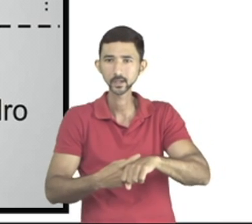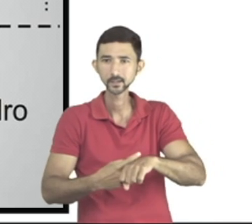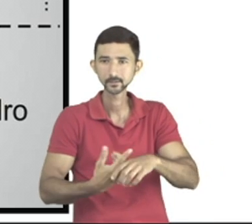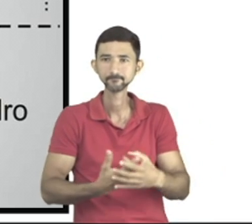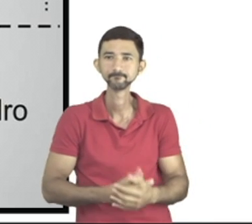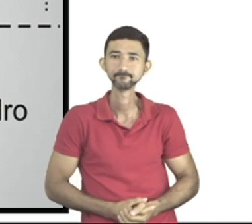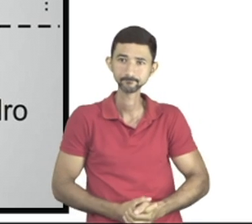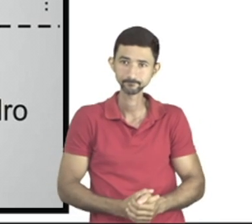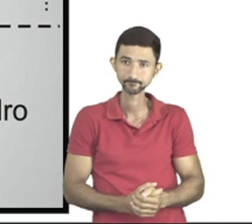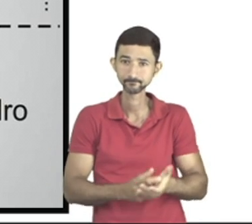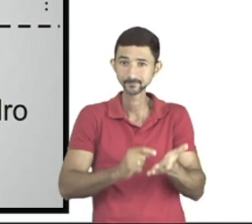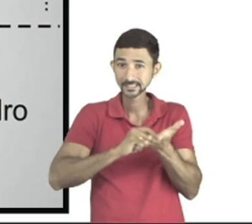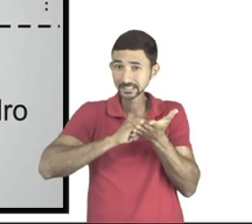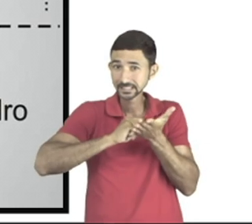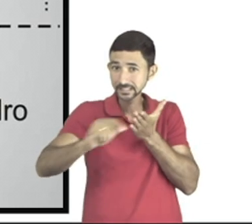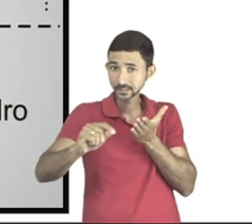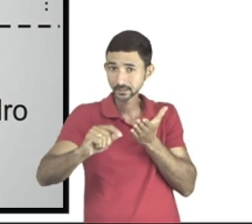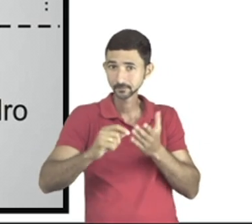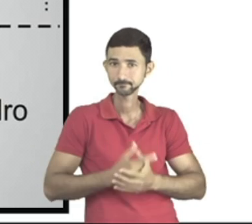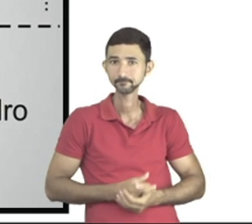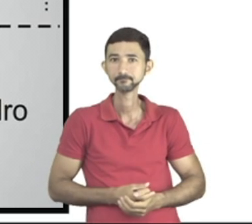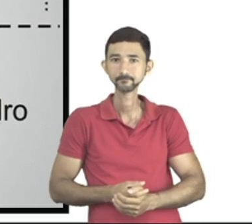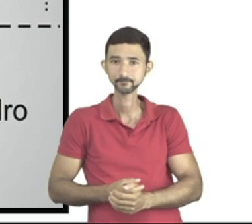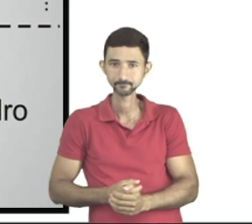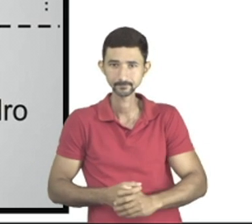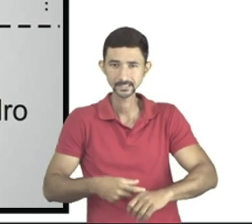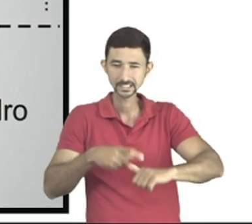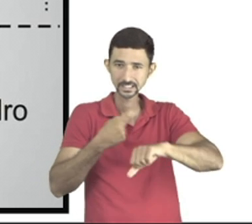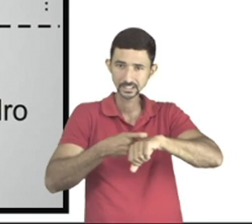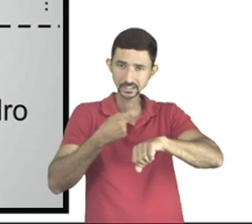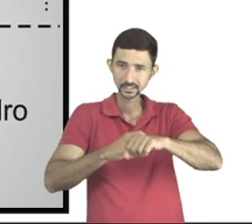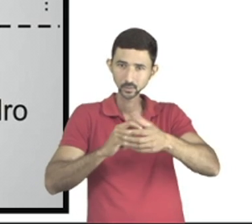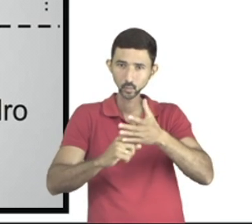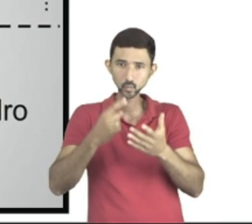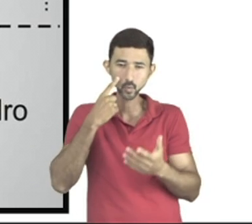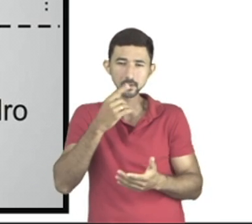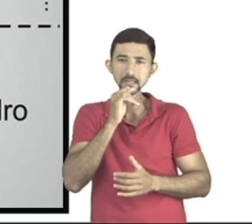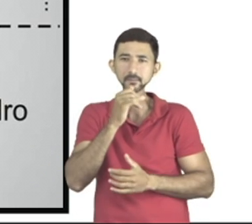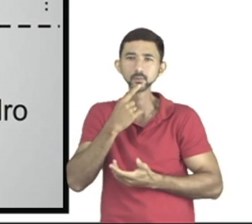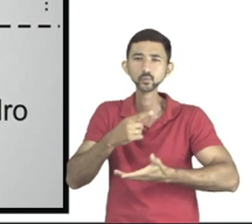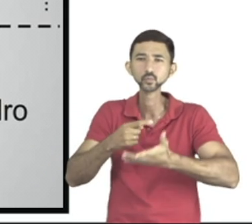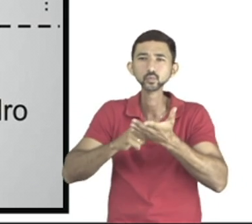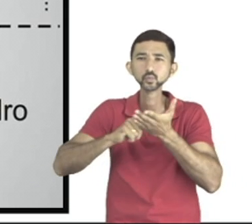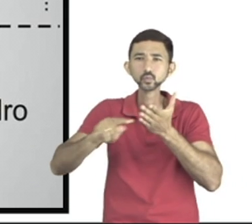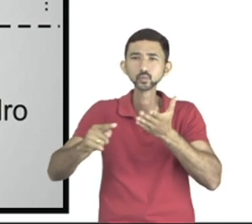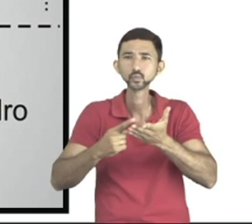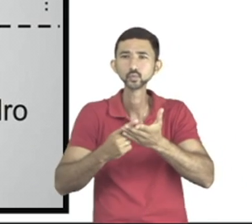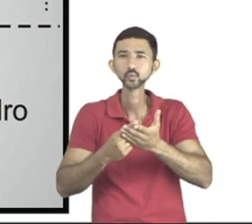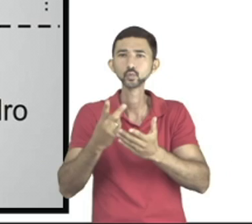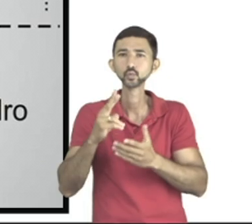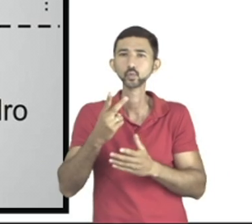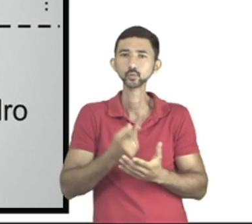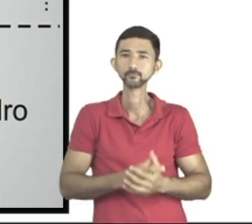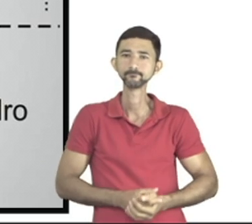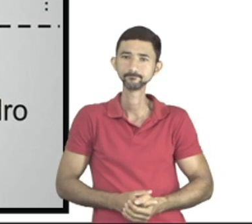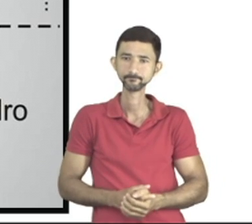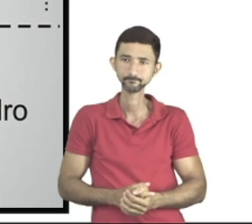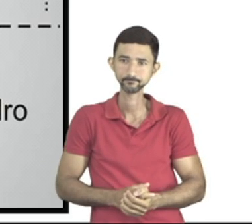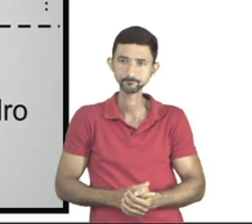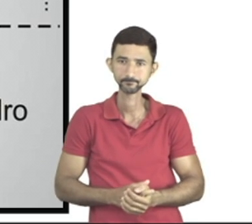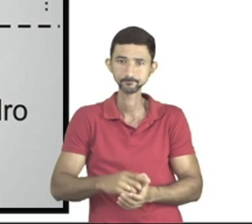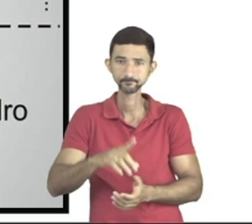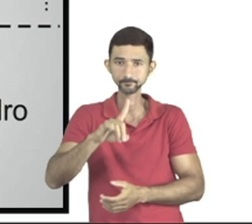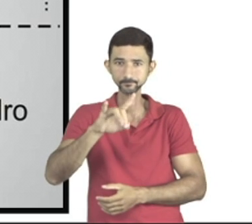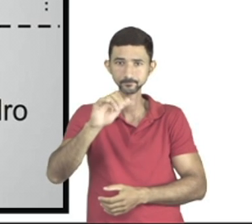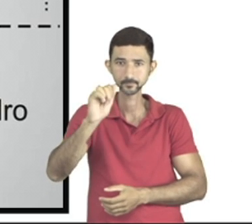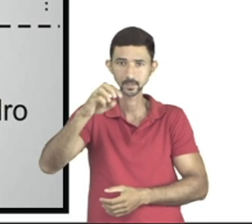risco, capacidade de riscar outra substância. E aí, quando a gente fala de dureza, a gente fala dos dois extremos, do